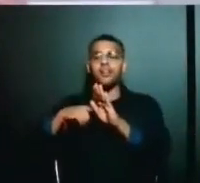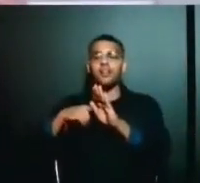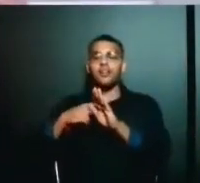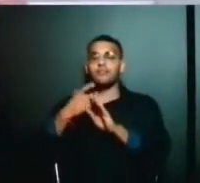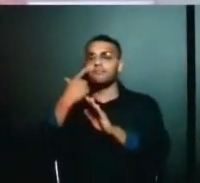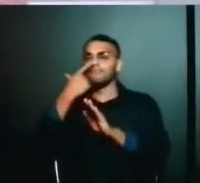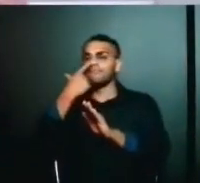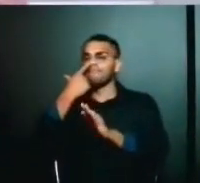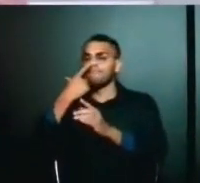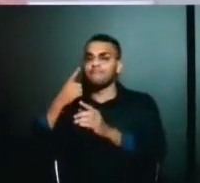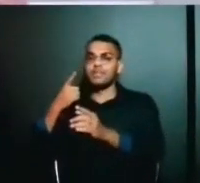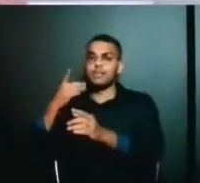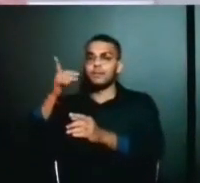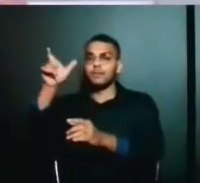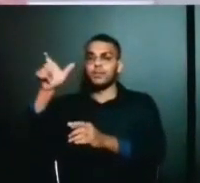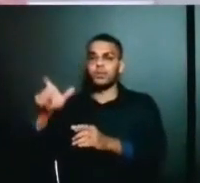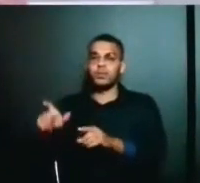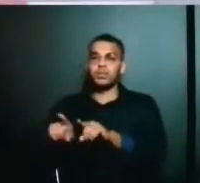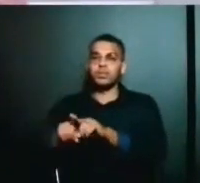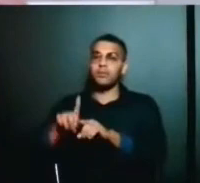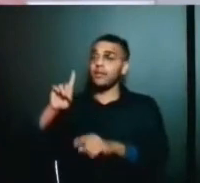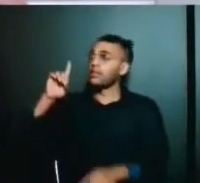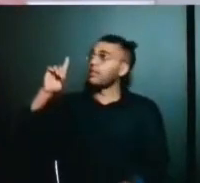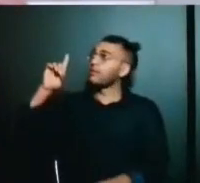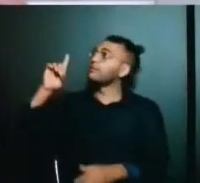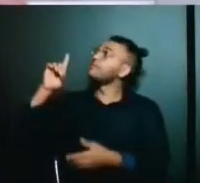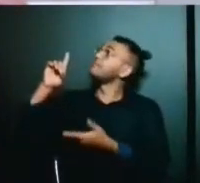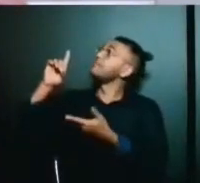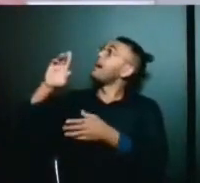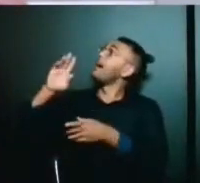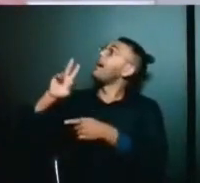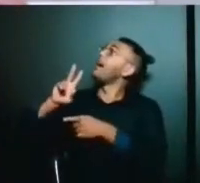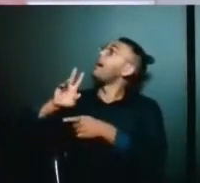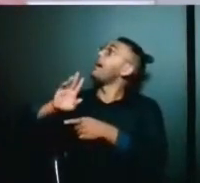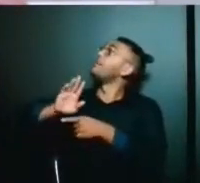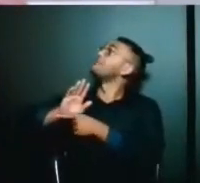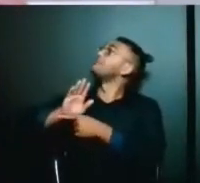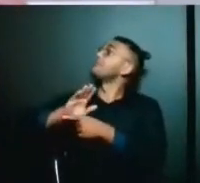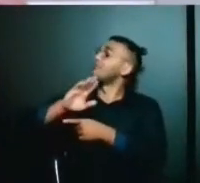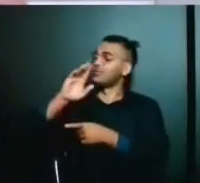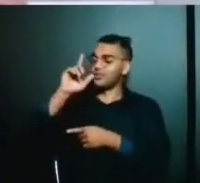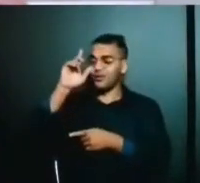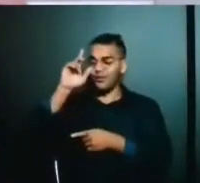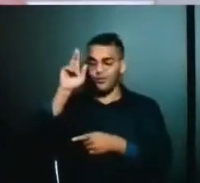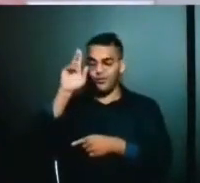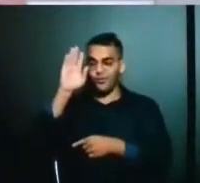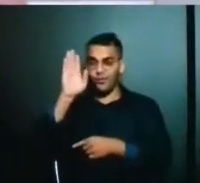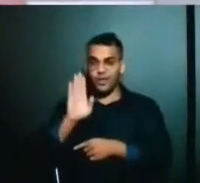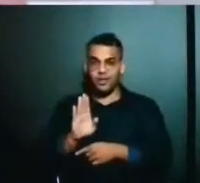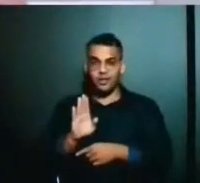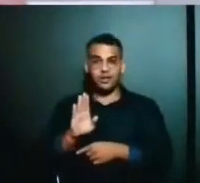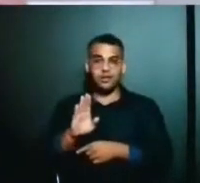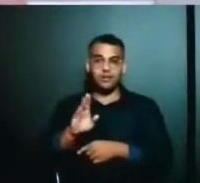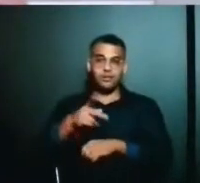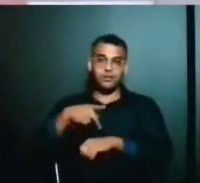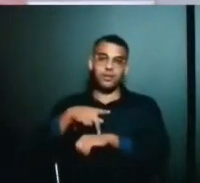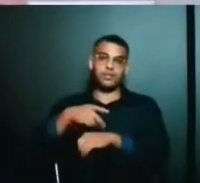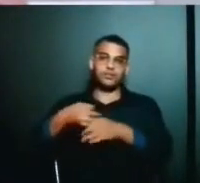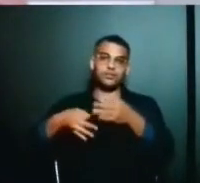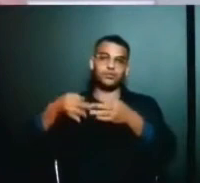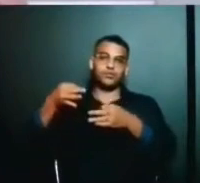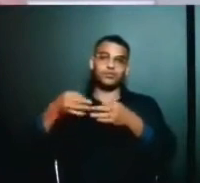nos ajude realmente a que esse país seja finalmente um país justo, né? Aí pertence a Deus